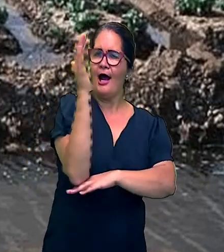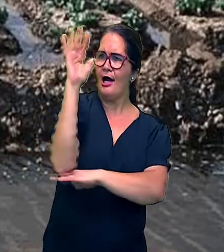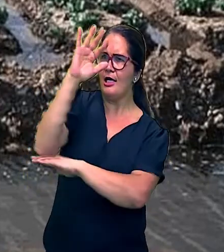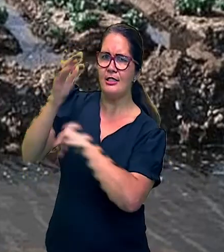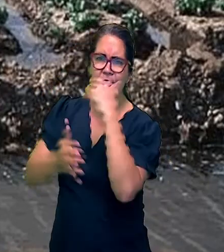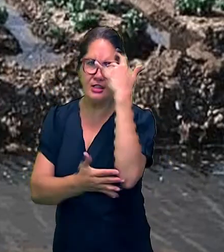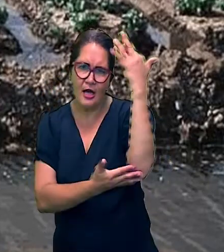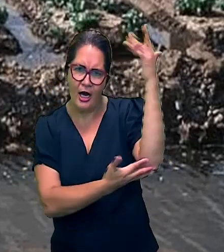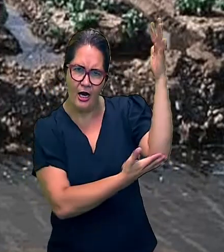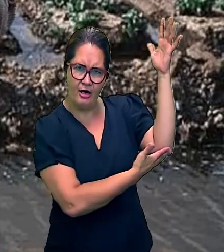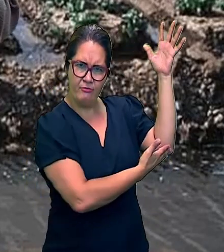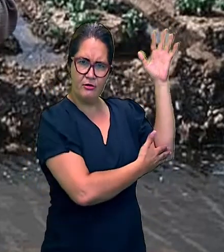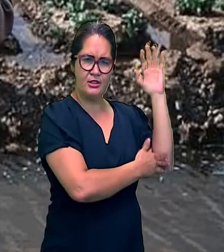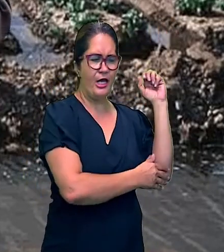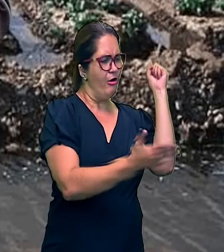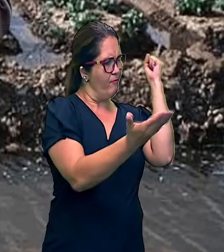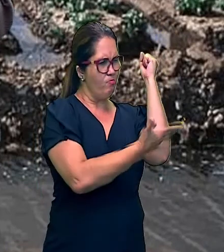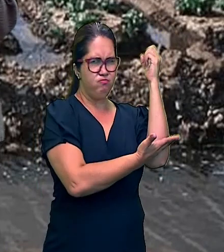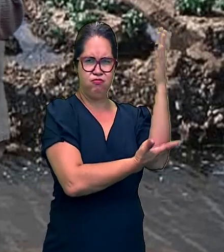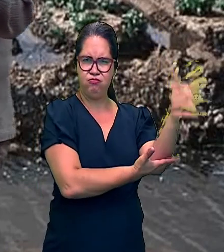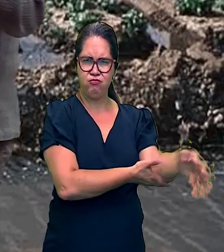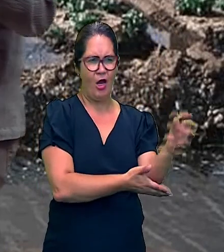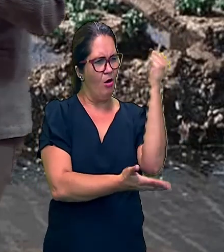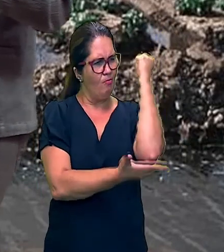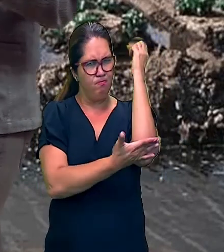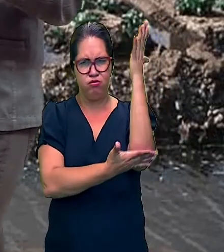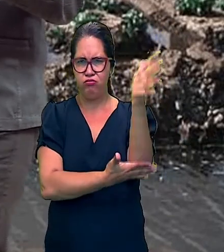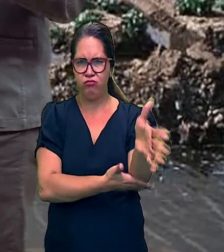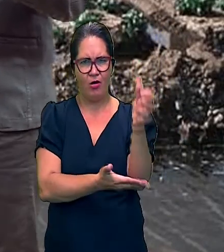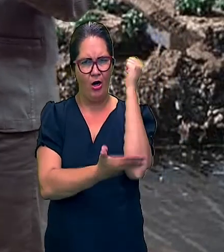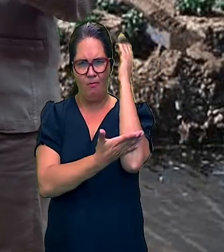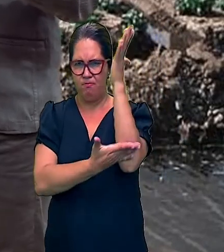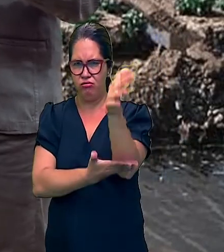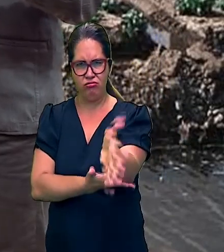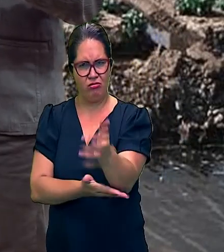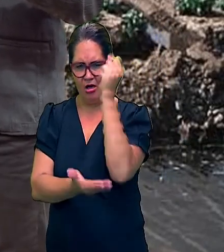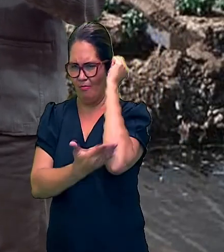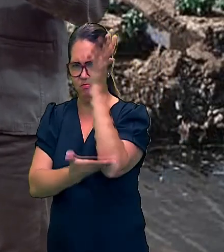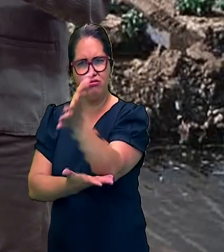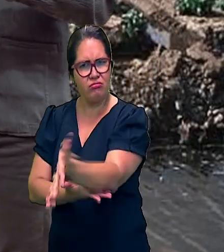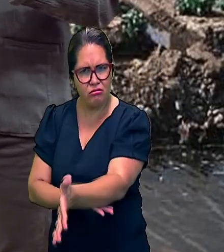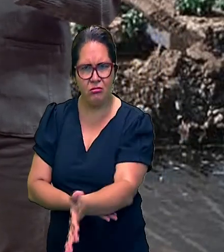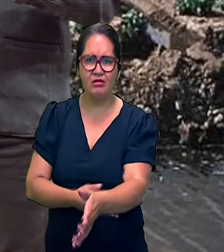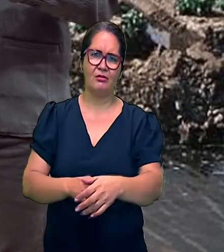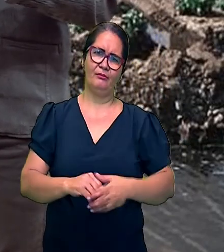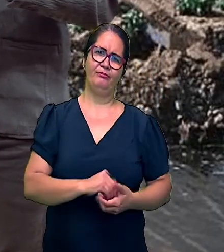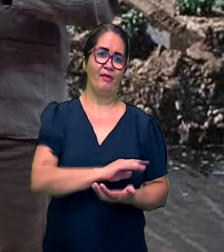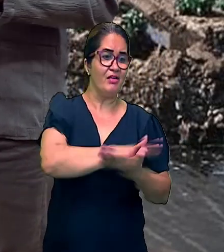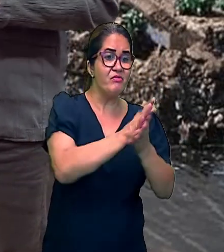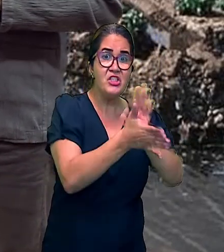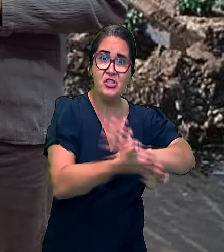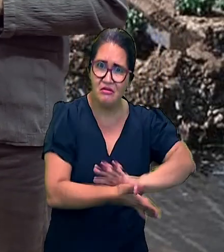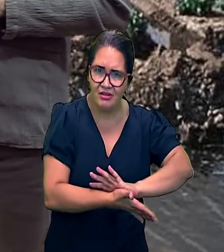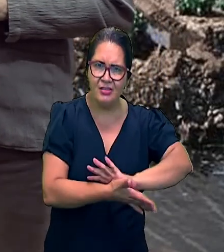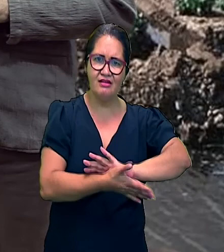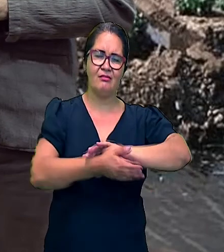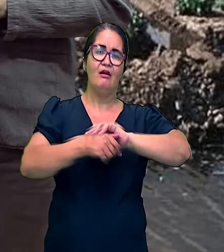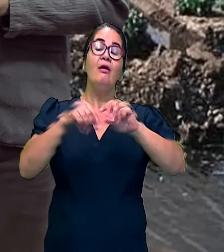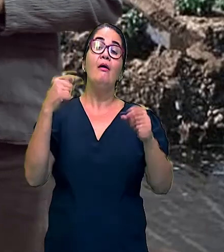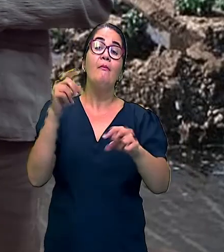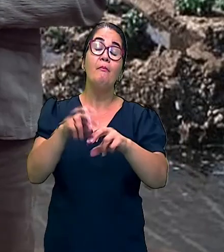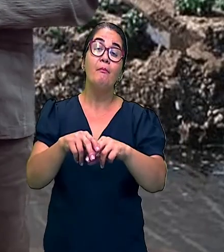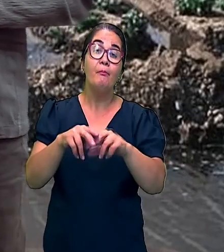para cultivarem, quanto mais áreas eles vão cultivando, mais alimento eles vão produzindo.